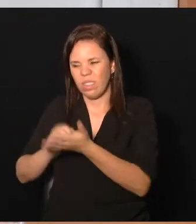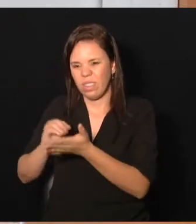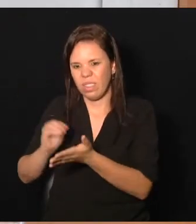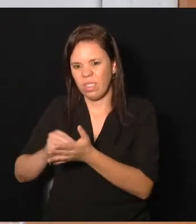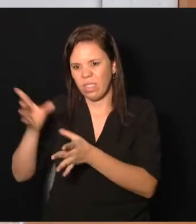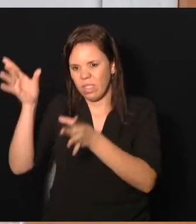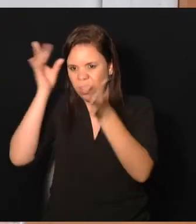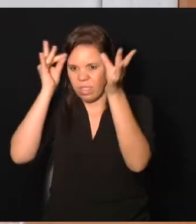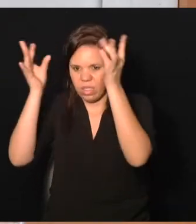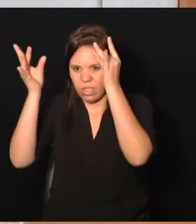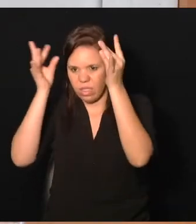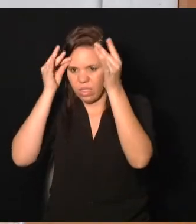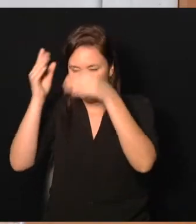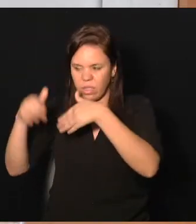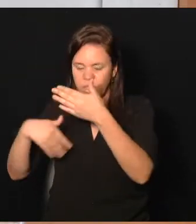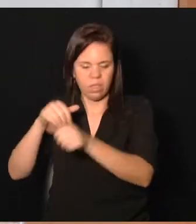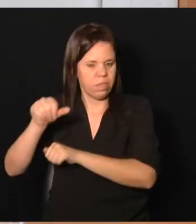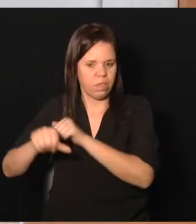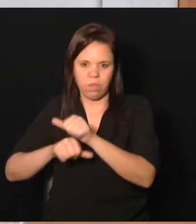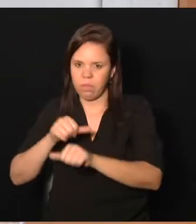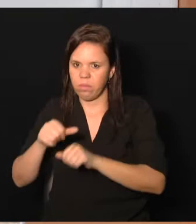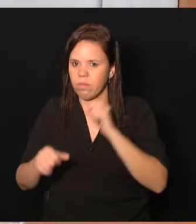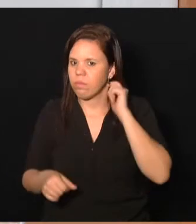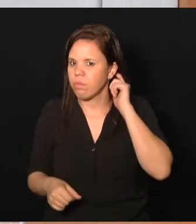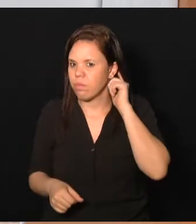analfabetismo e por aí vai, não muda.